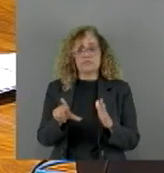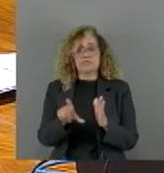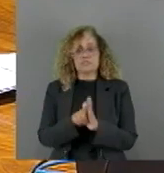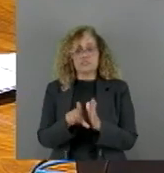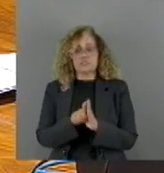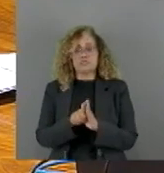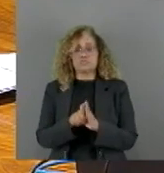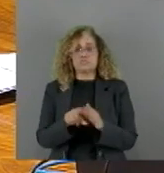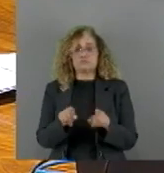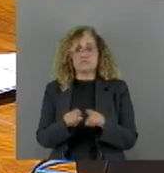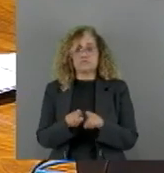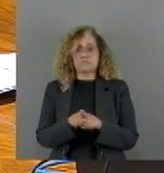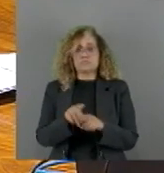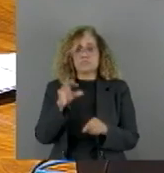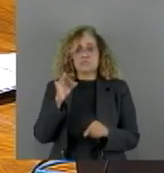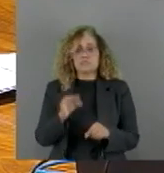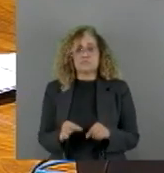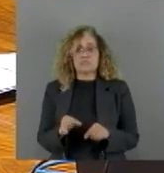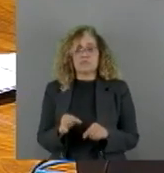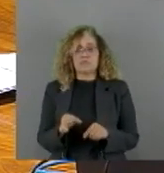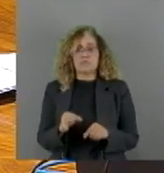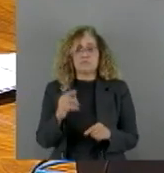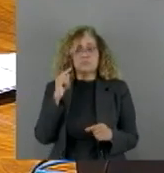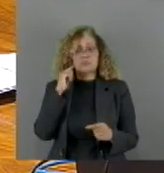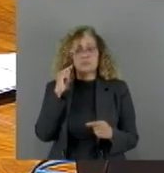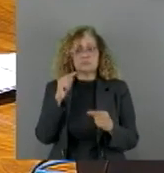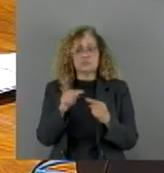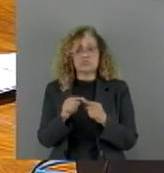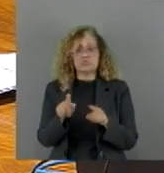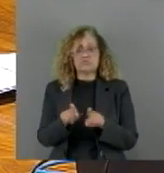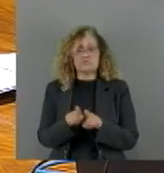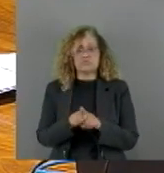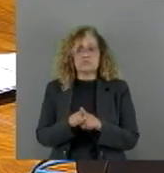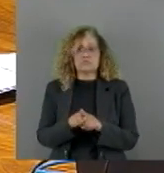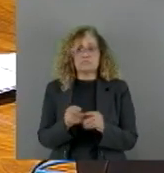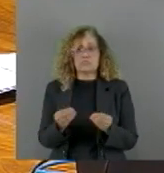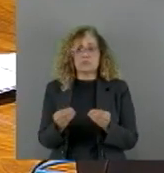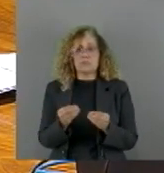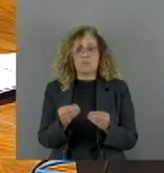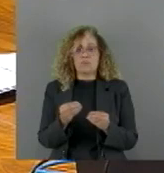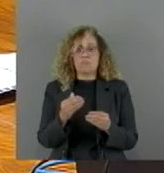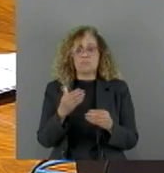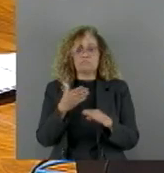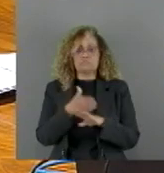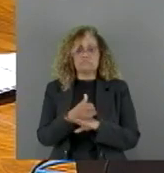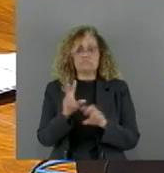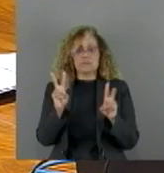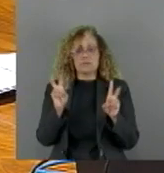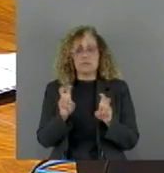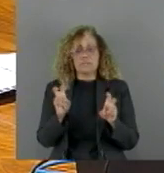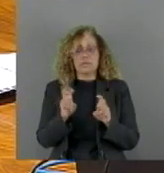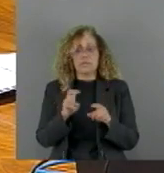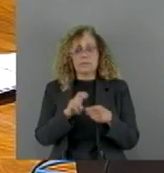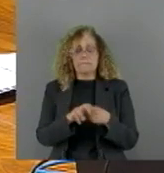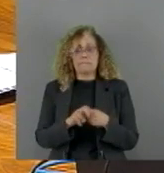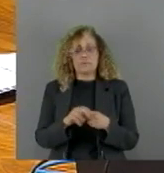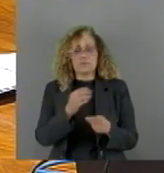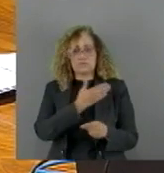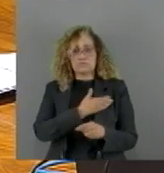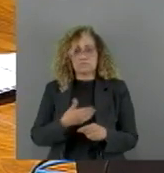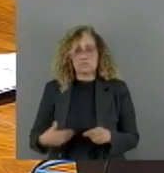à legitimidade da iniciativa parlamentar e ao meio adequado para a vinculação da matéria. Verifique-se que a União